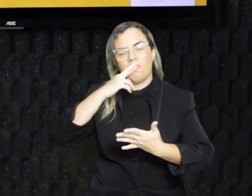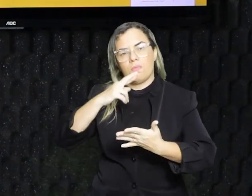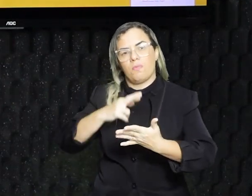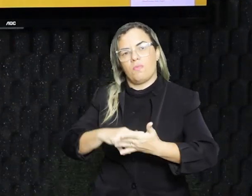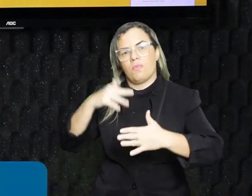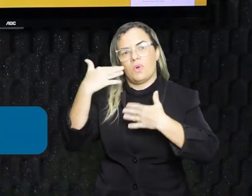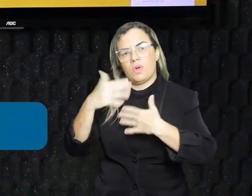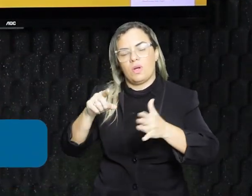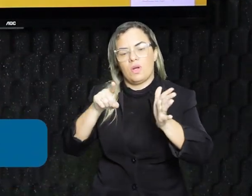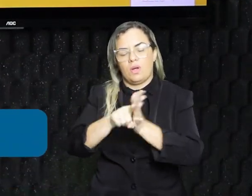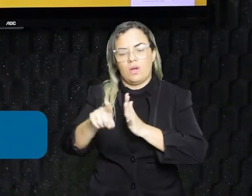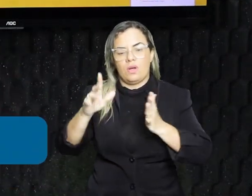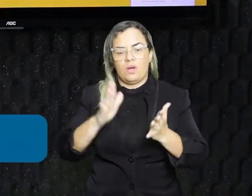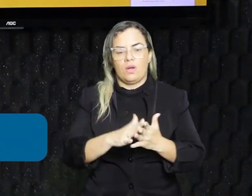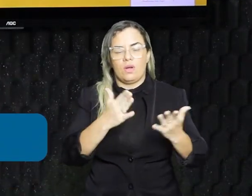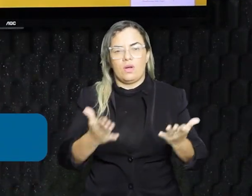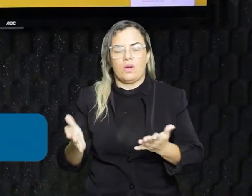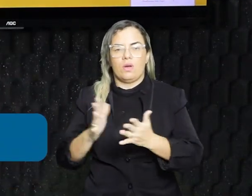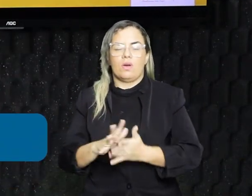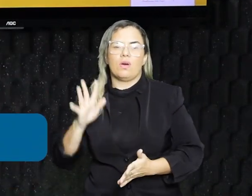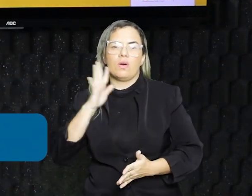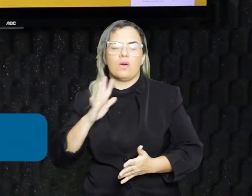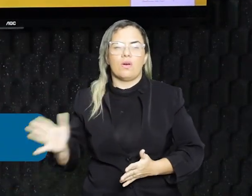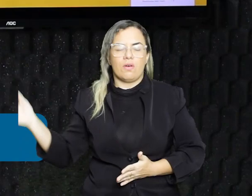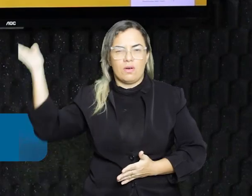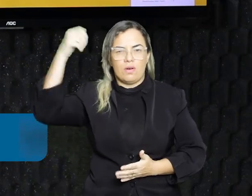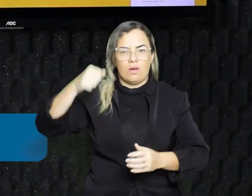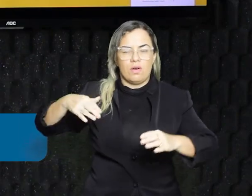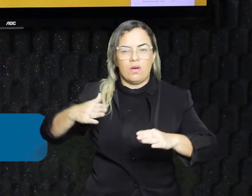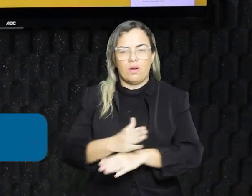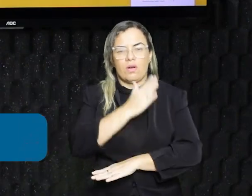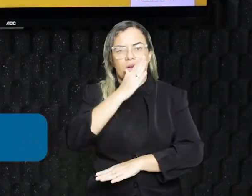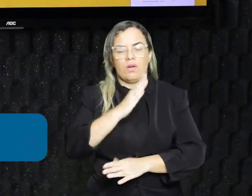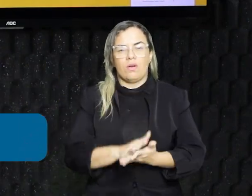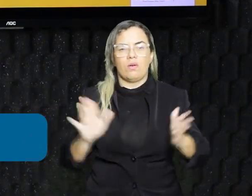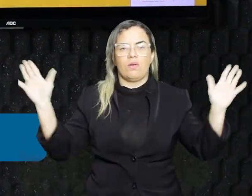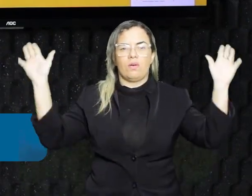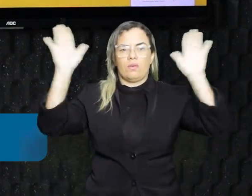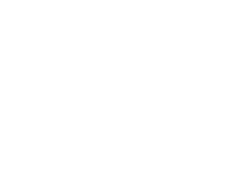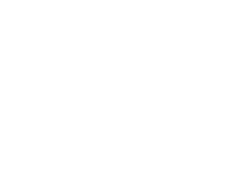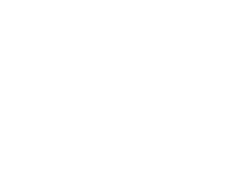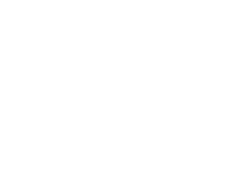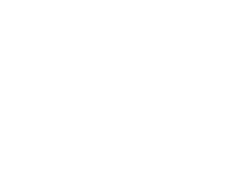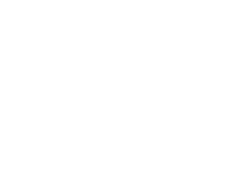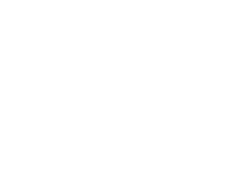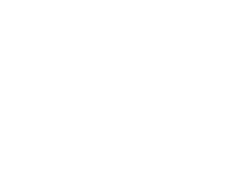questões como essas, beleza? Então é isso aí, vamos partir para essa aprovação? Valeu!